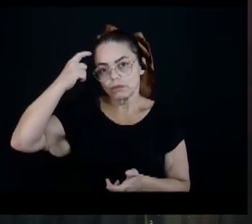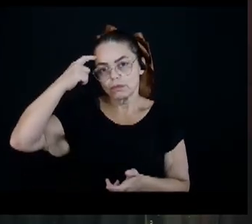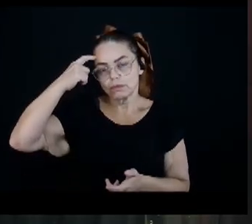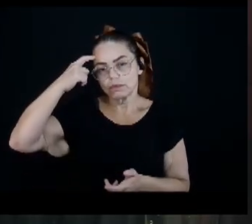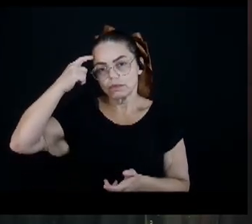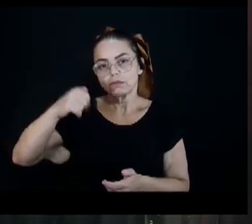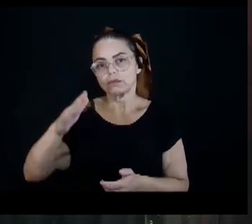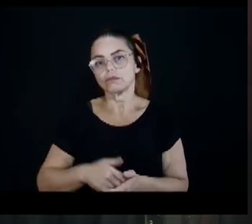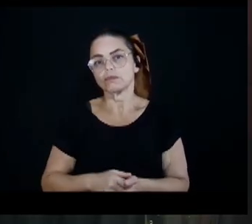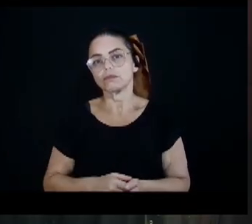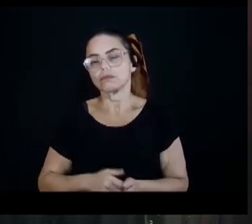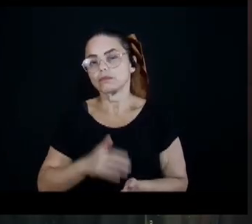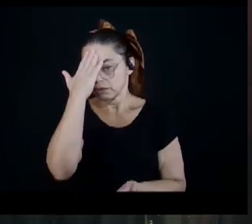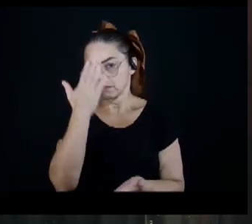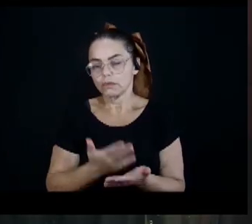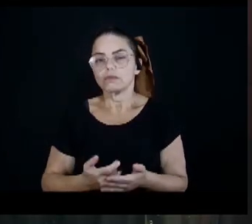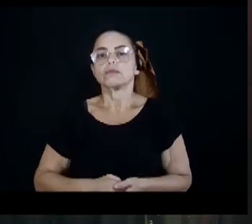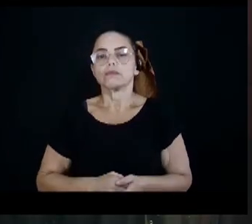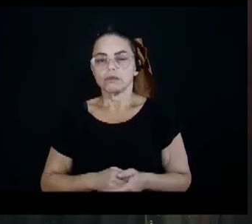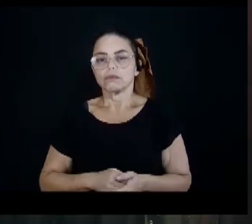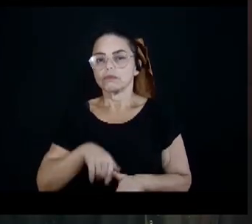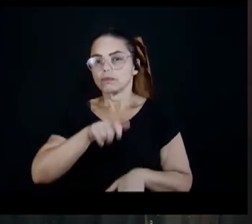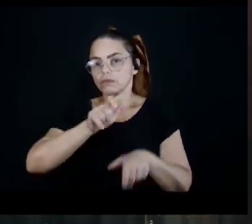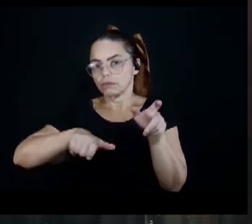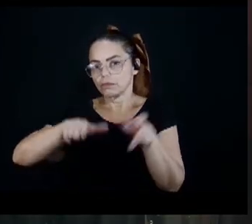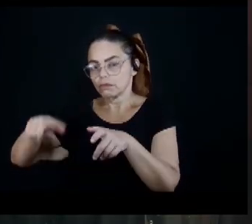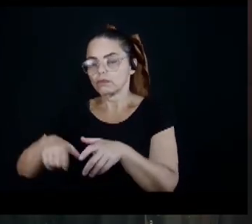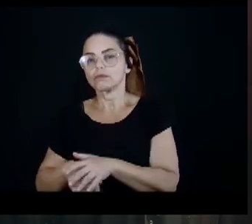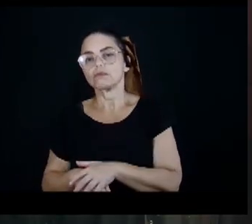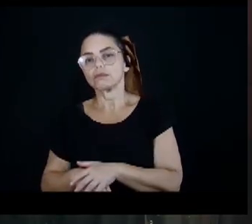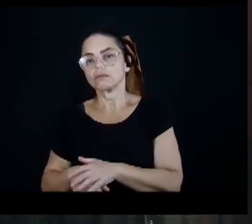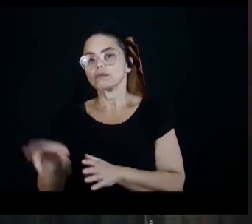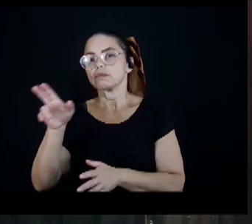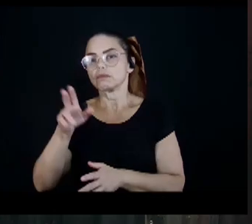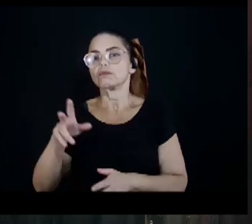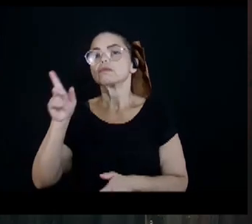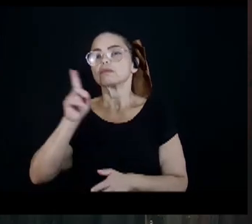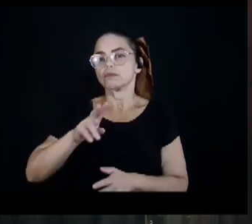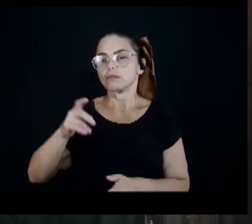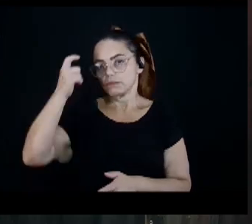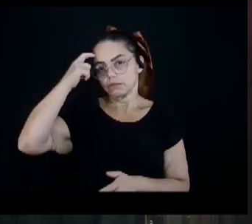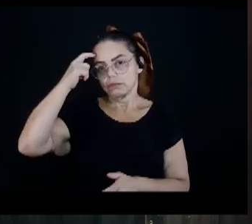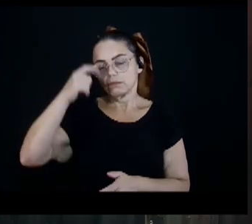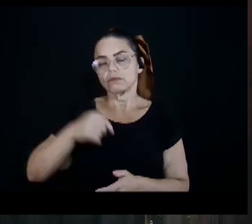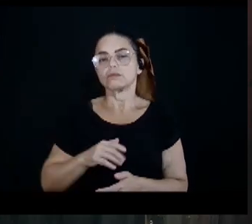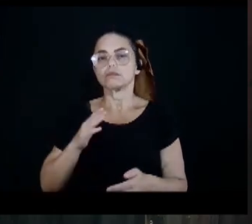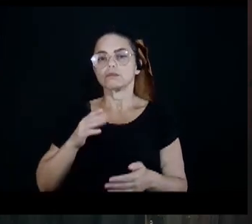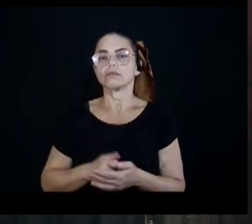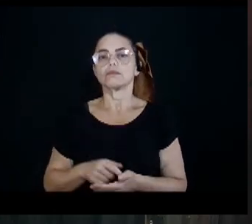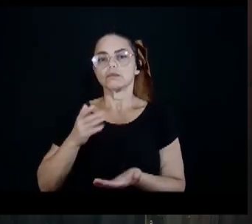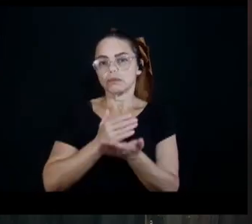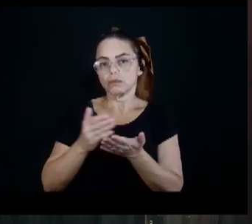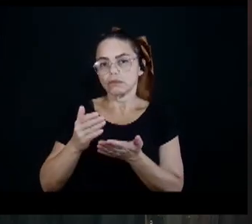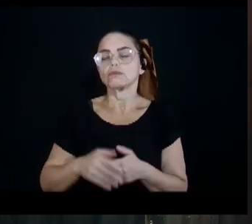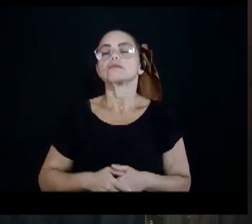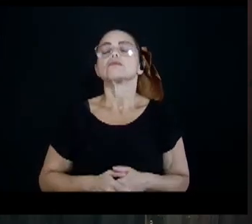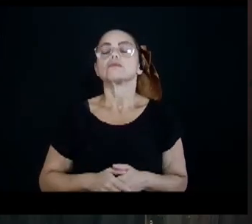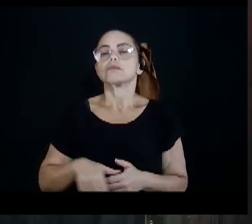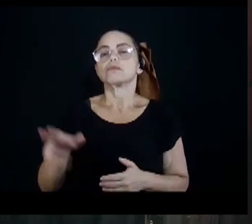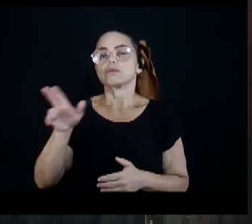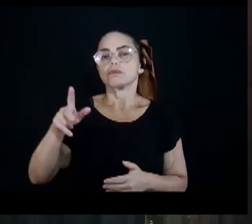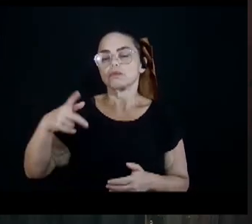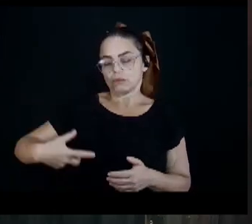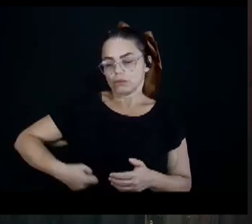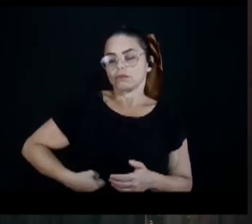acredito que as pessoas que fazem o uso ou que pensam em iniciar, né, o uso